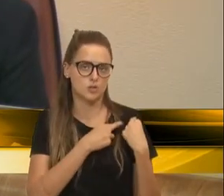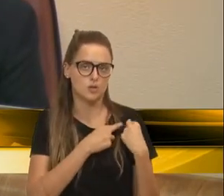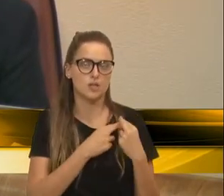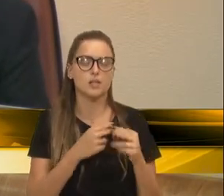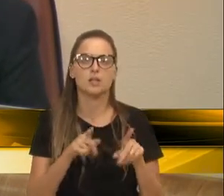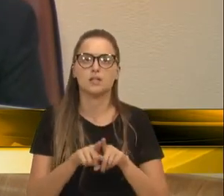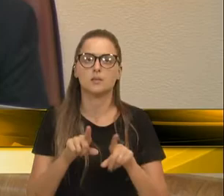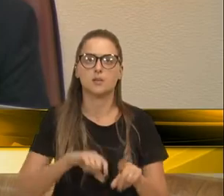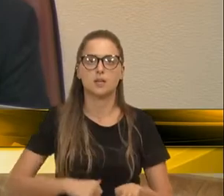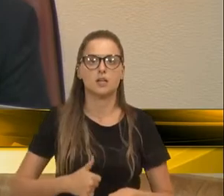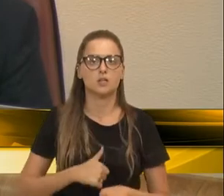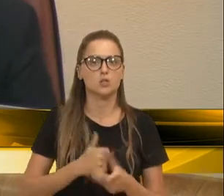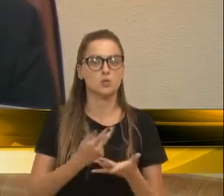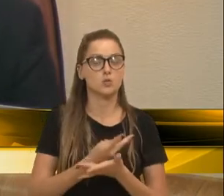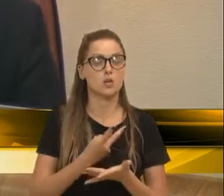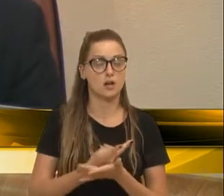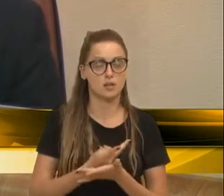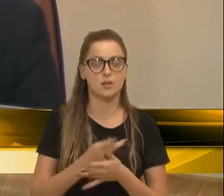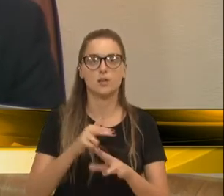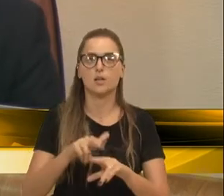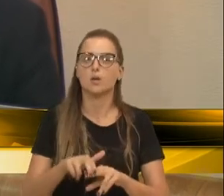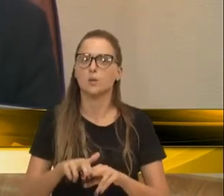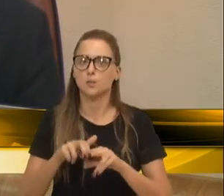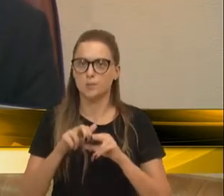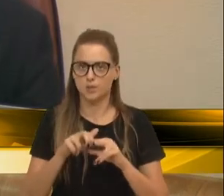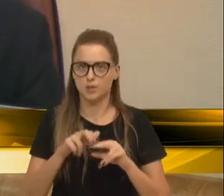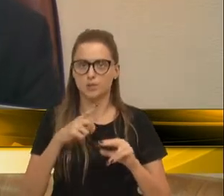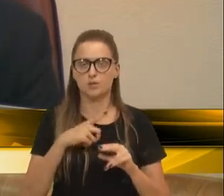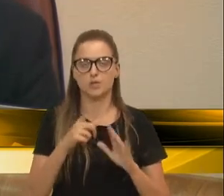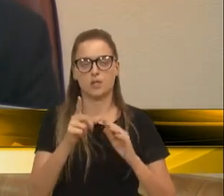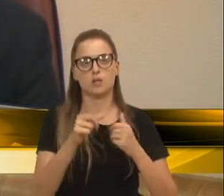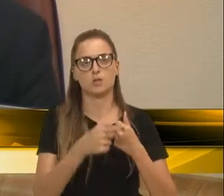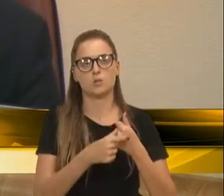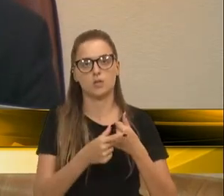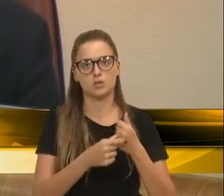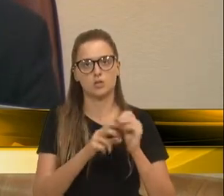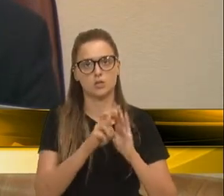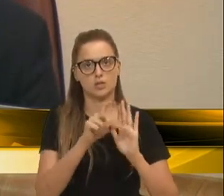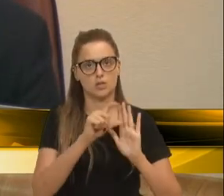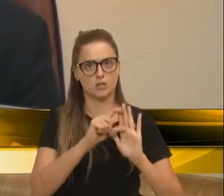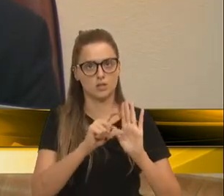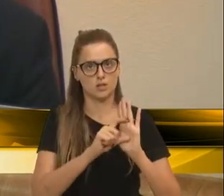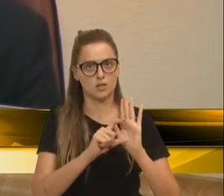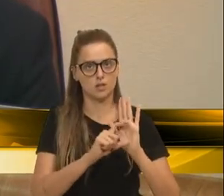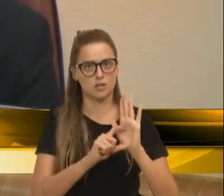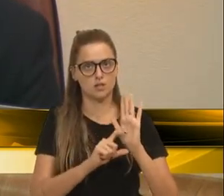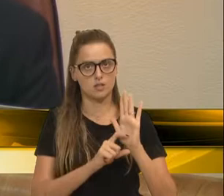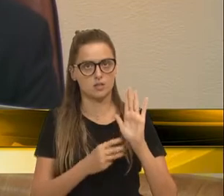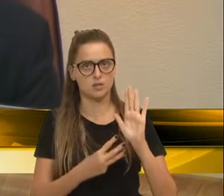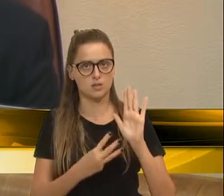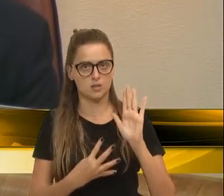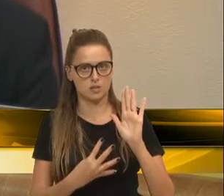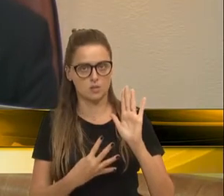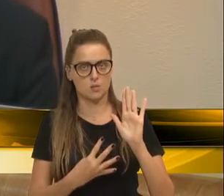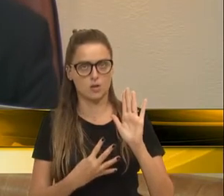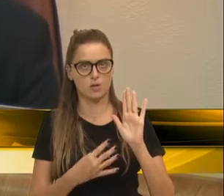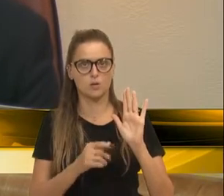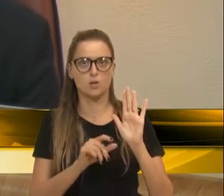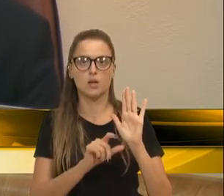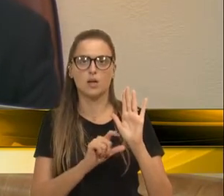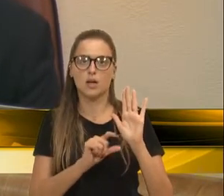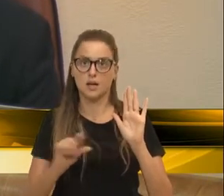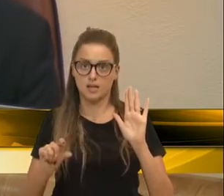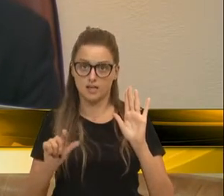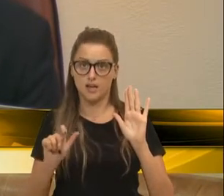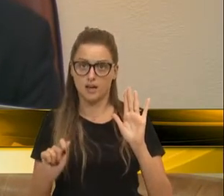de improbidade. Sendo assim, amparado no artigo 5º, inciso 34, a linha A